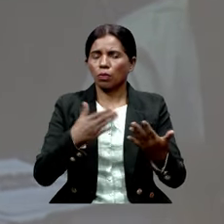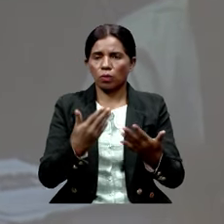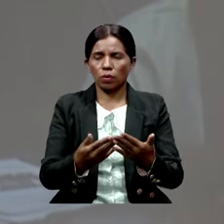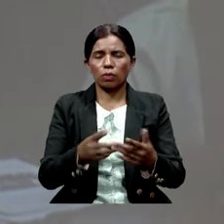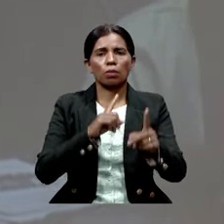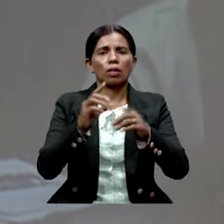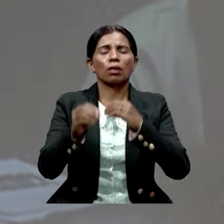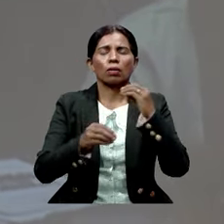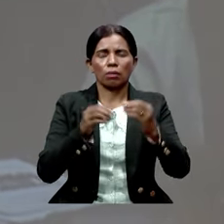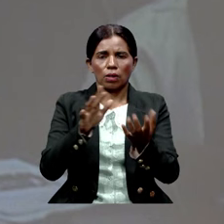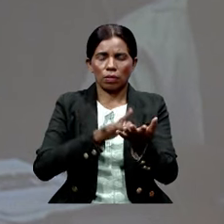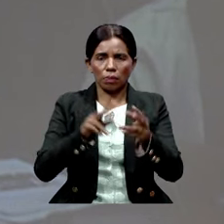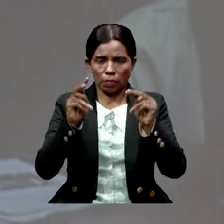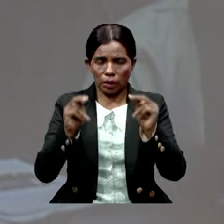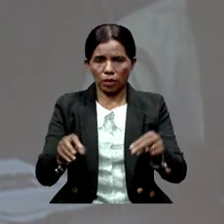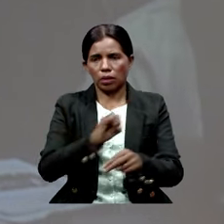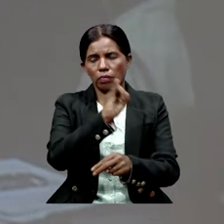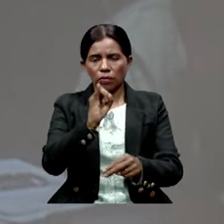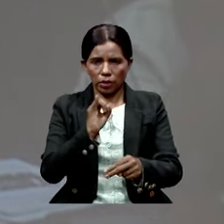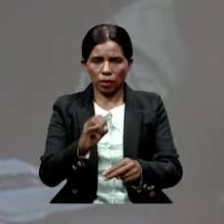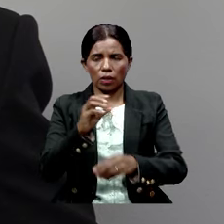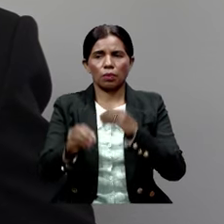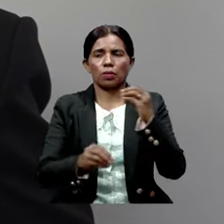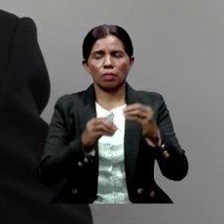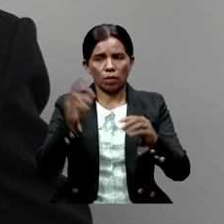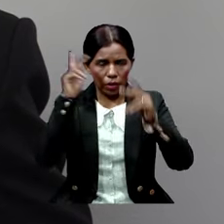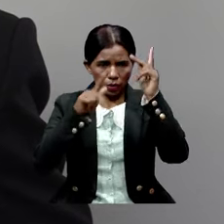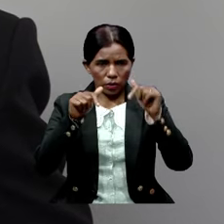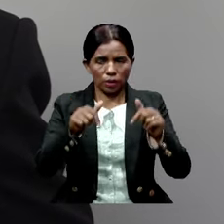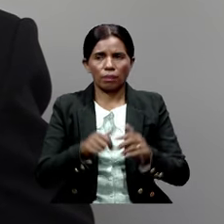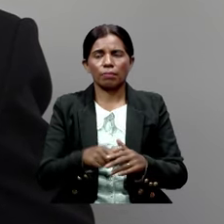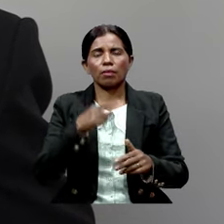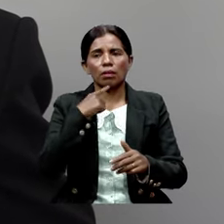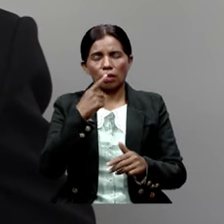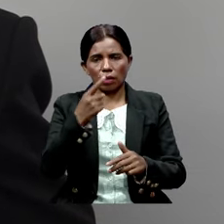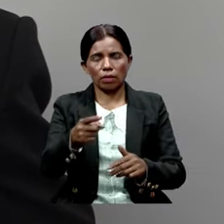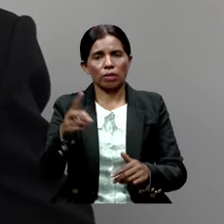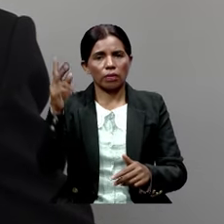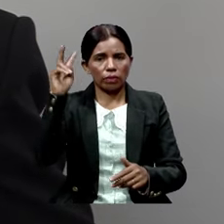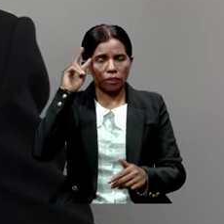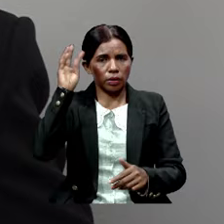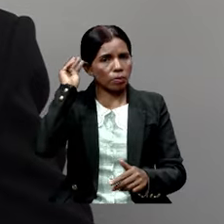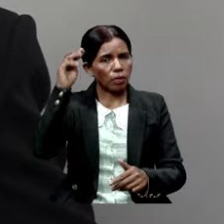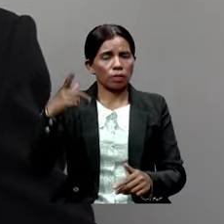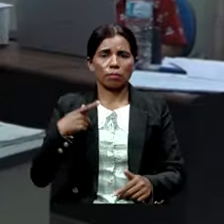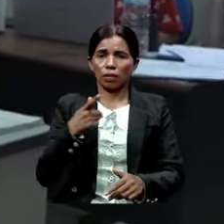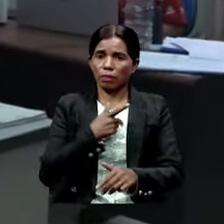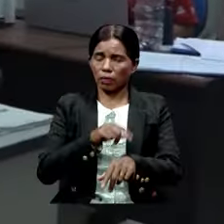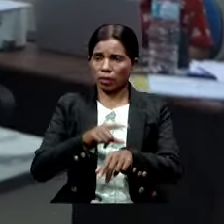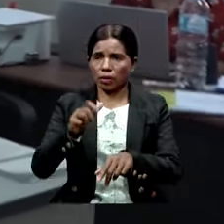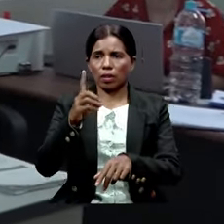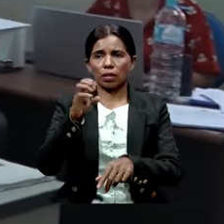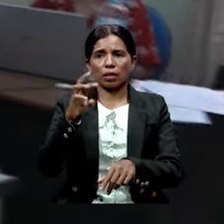muruk persisa investiga kono ba kazu ida ne Hatamba questão ne vice ministro assunto parlamentar Aderi Tugu da